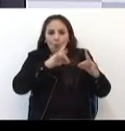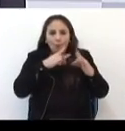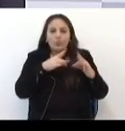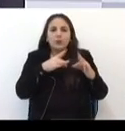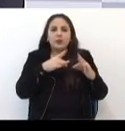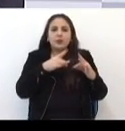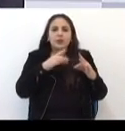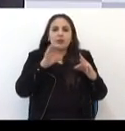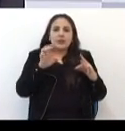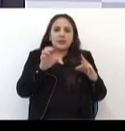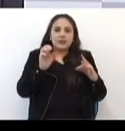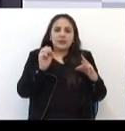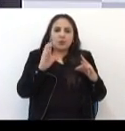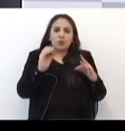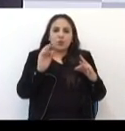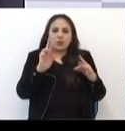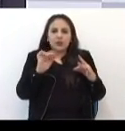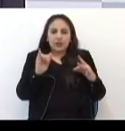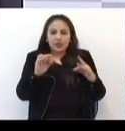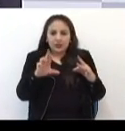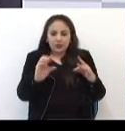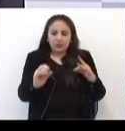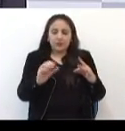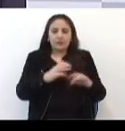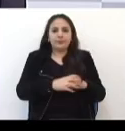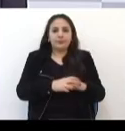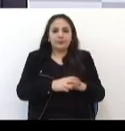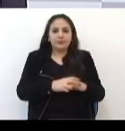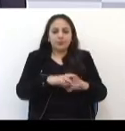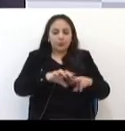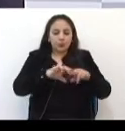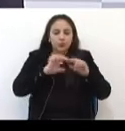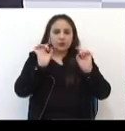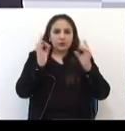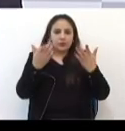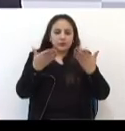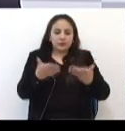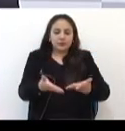toda, né? Desde o lobinho, o escoteiro, o cerno e o pioneiro.